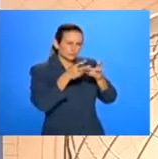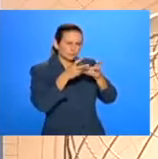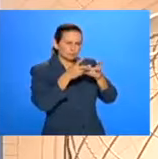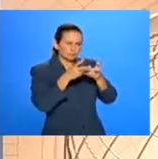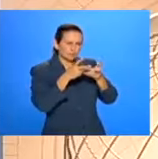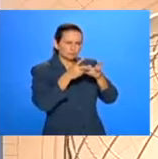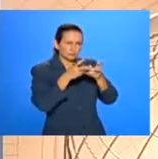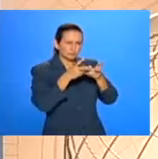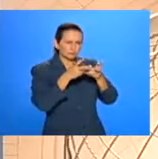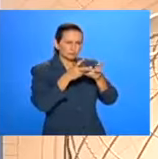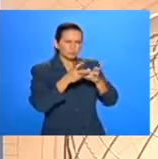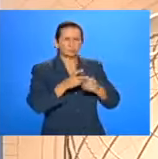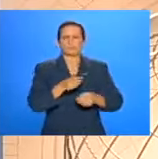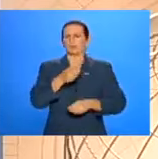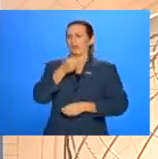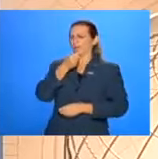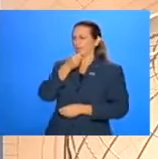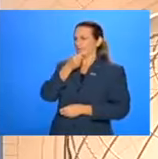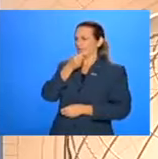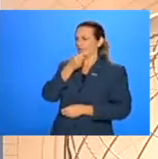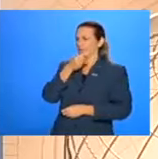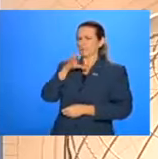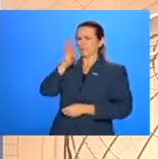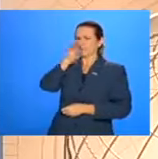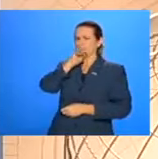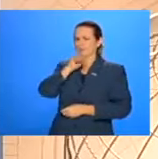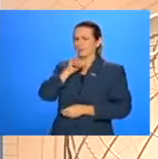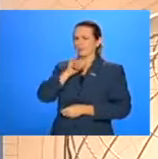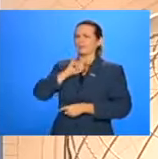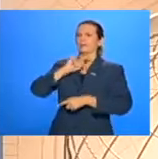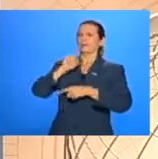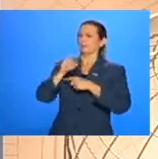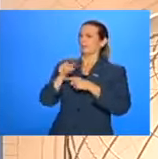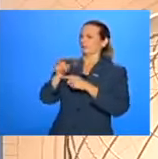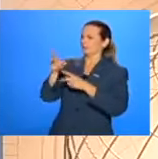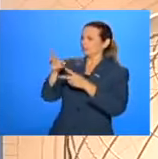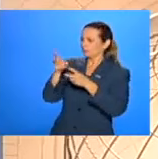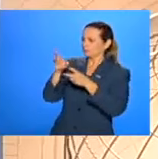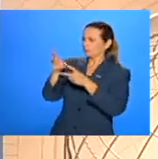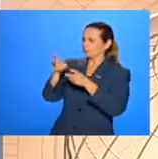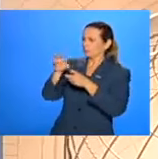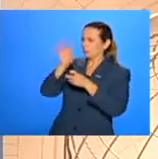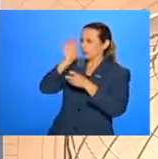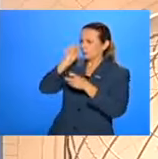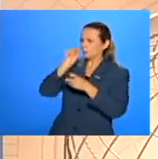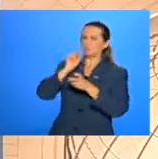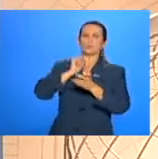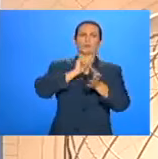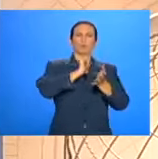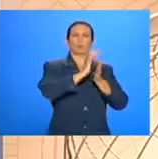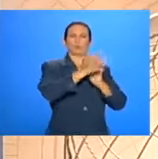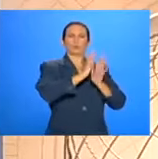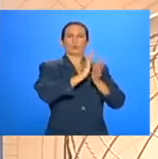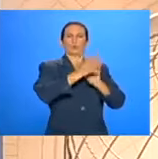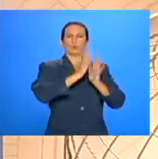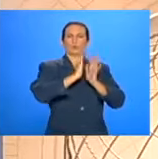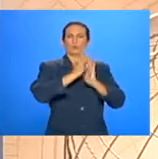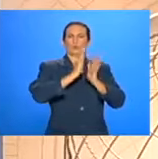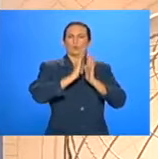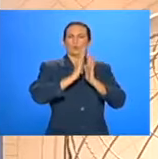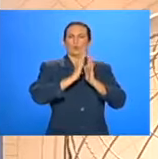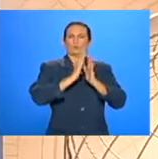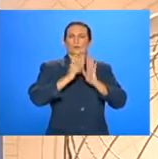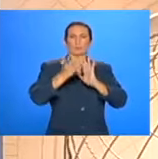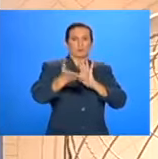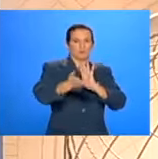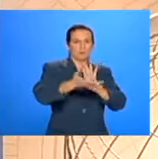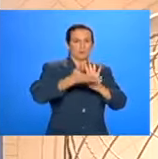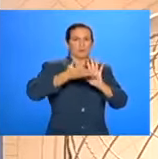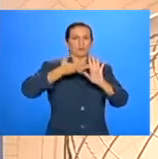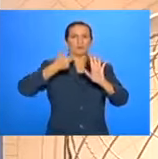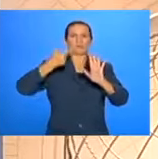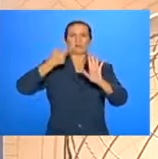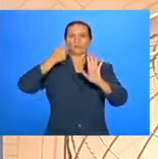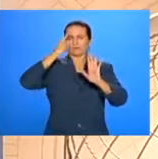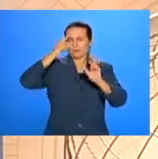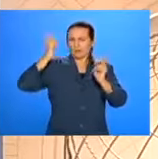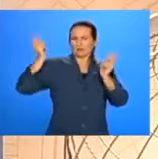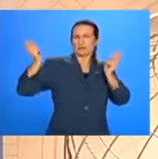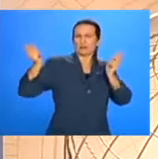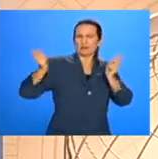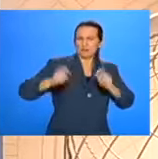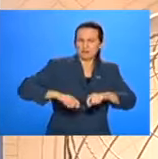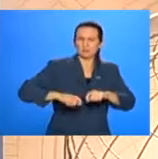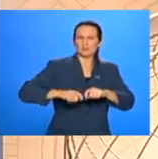o intérprete do idioma oral é reconhecido como um profissional proficiente, tecnicamente capacitado e